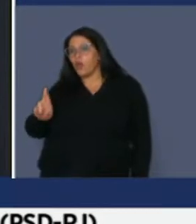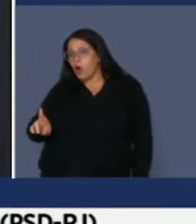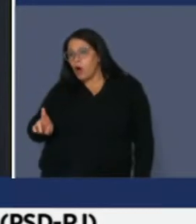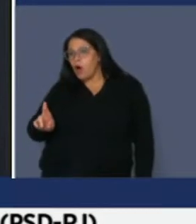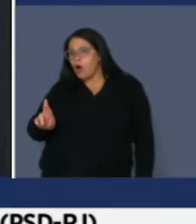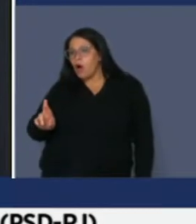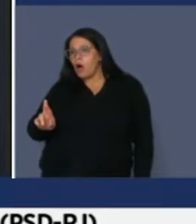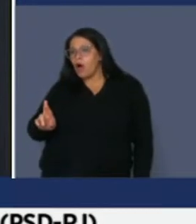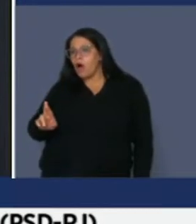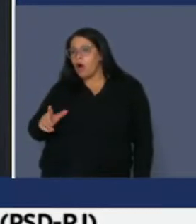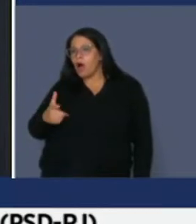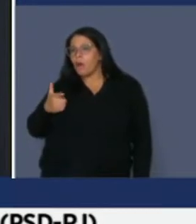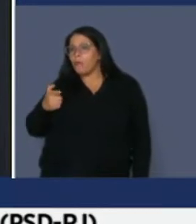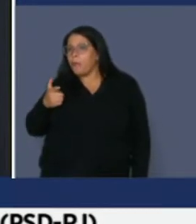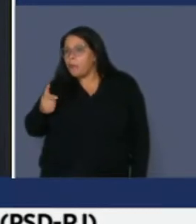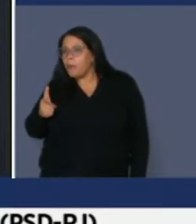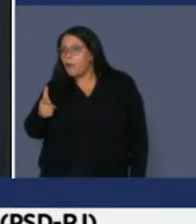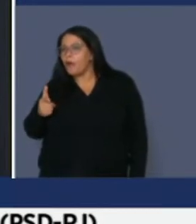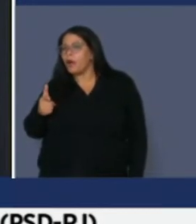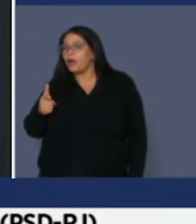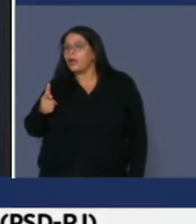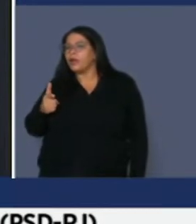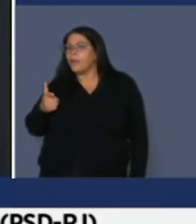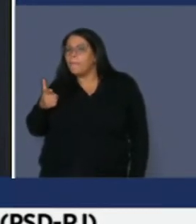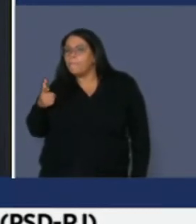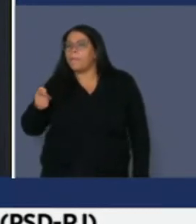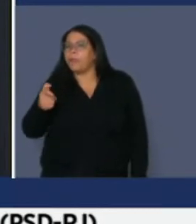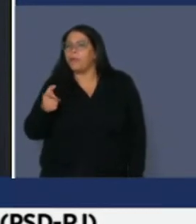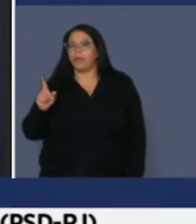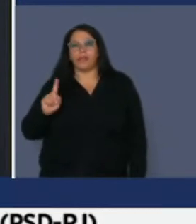em princípio, quem vai decidir é o júri, que puxou o gatilho.